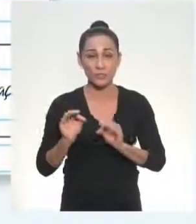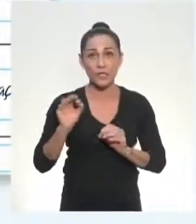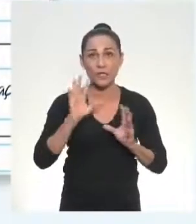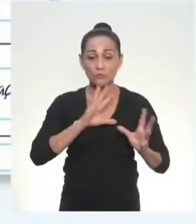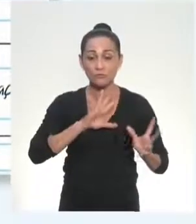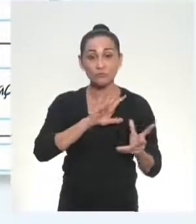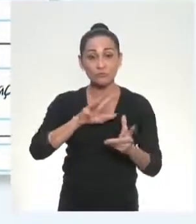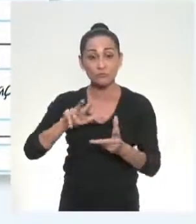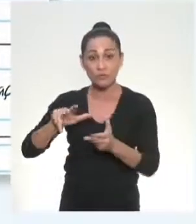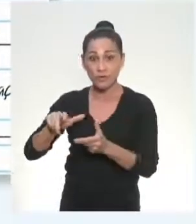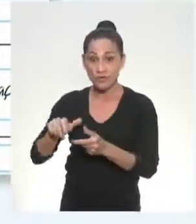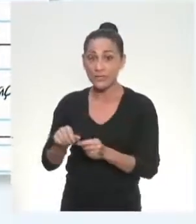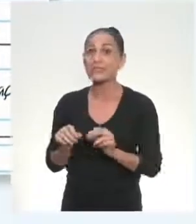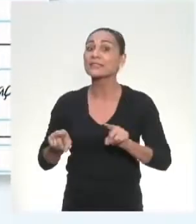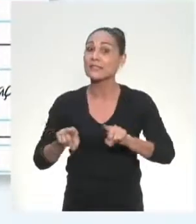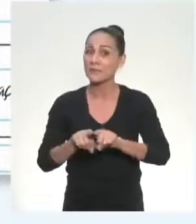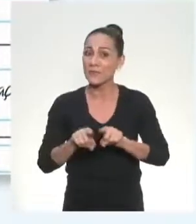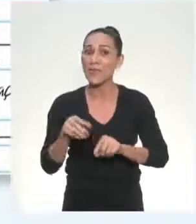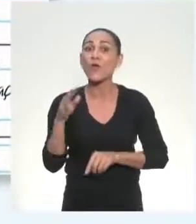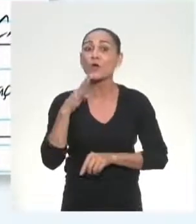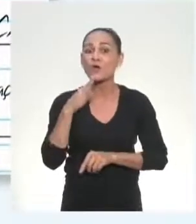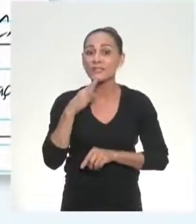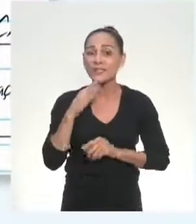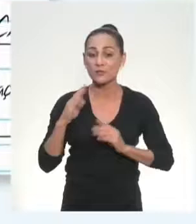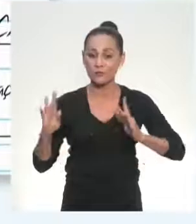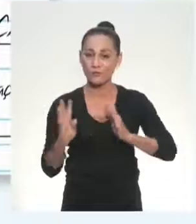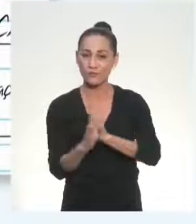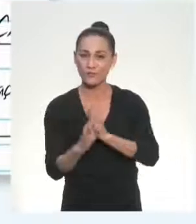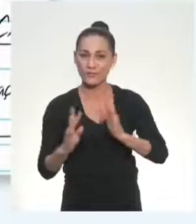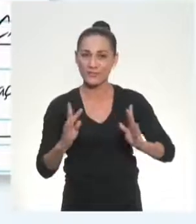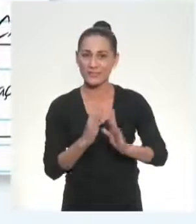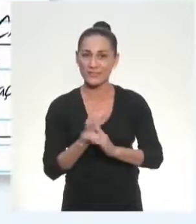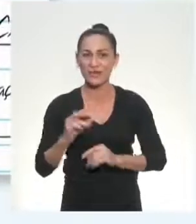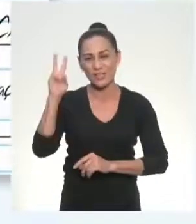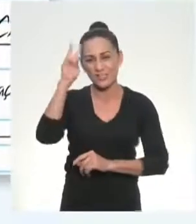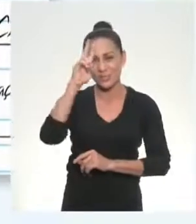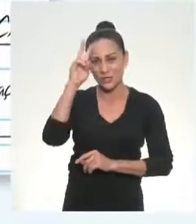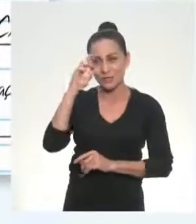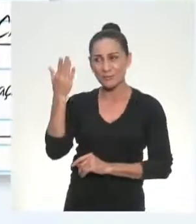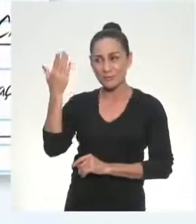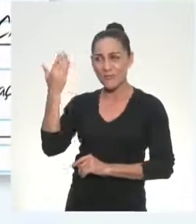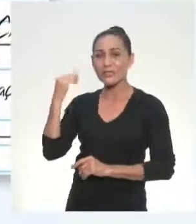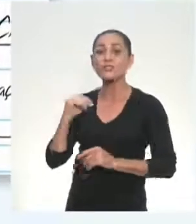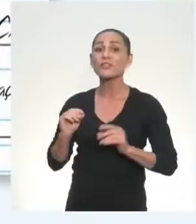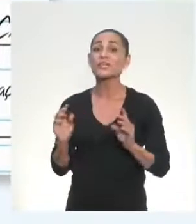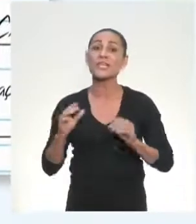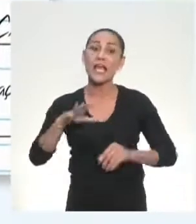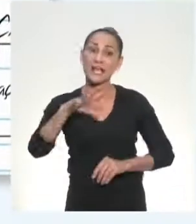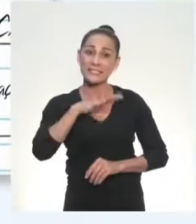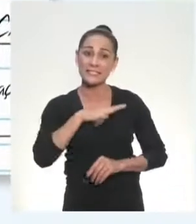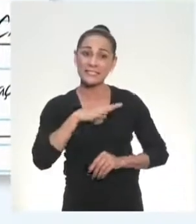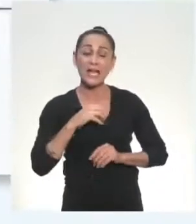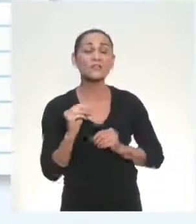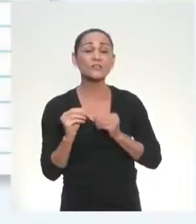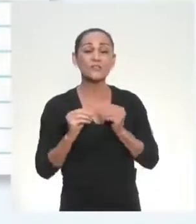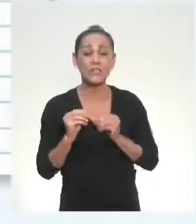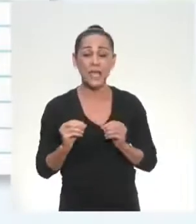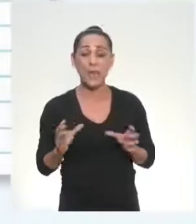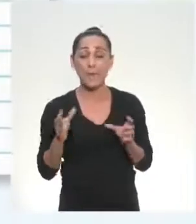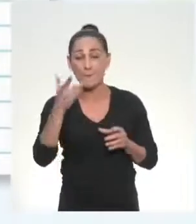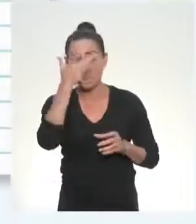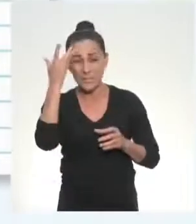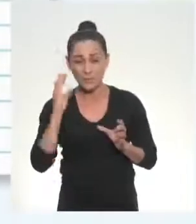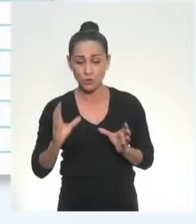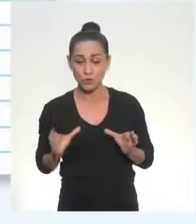do planeta, também conhecido como urbanização. Historicamente, a noção de cidade tem sido atribuída à concentração de